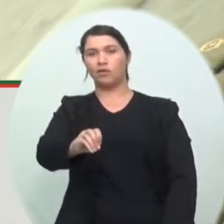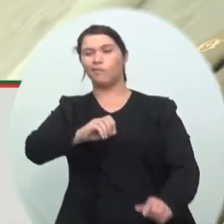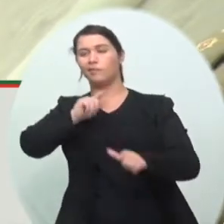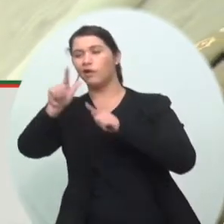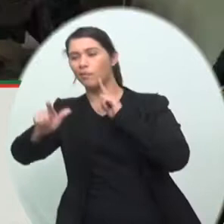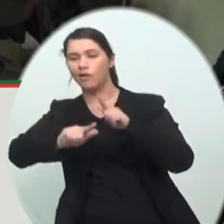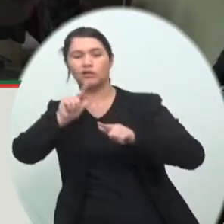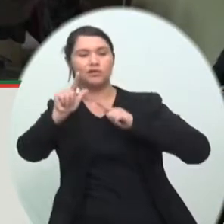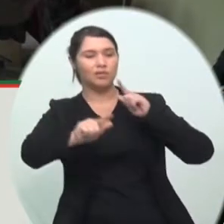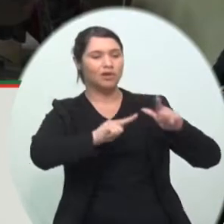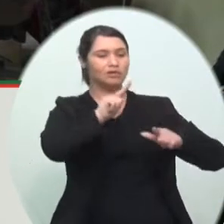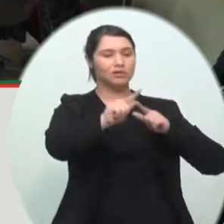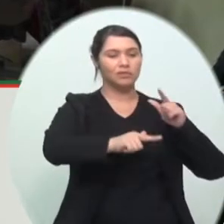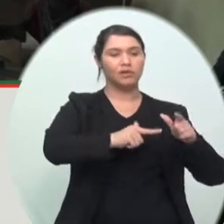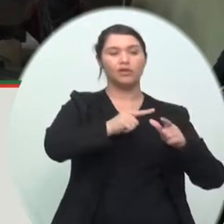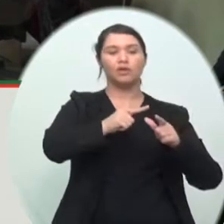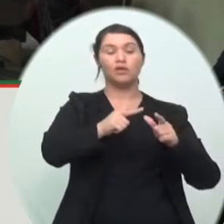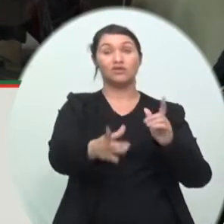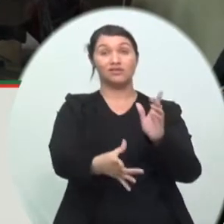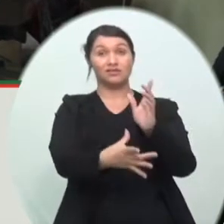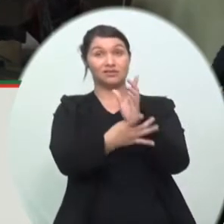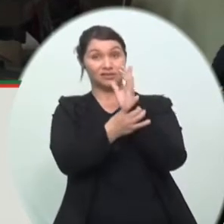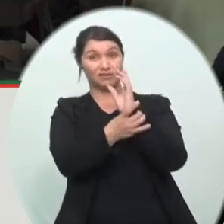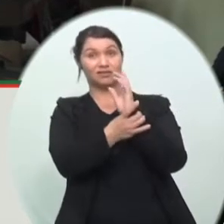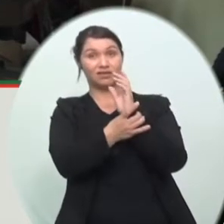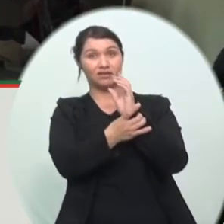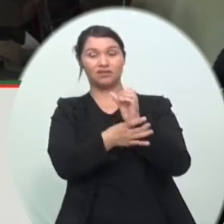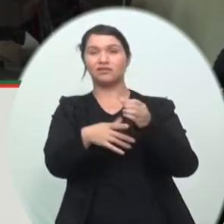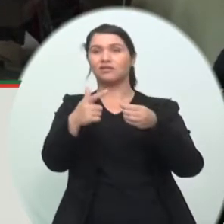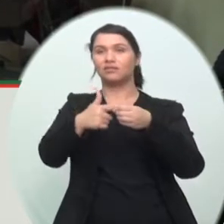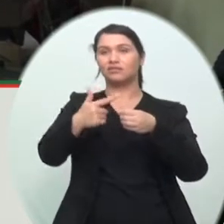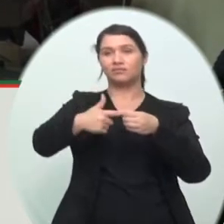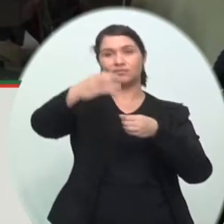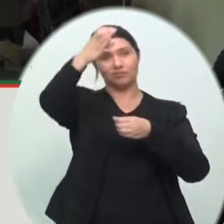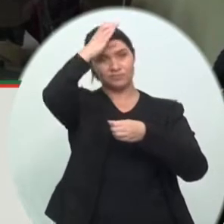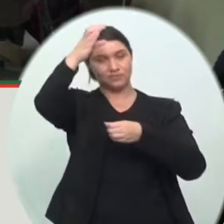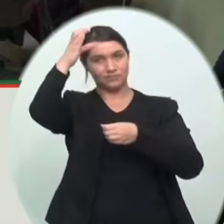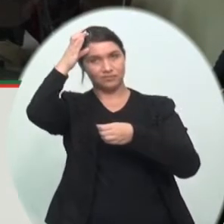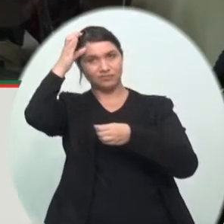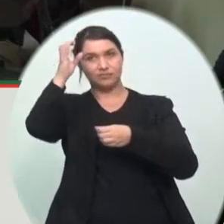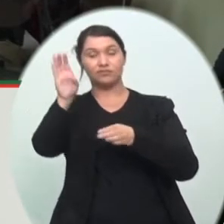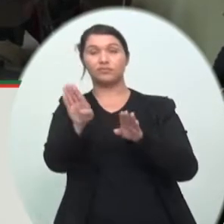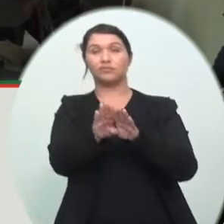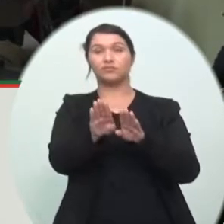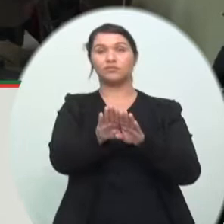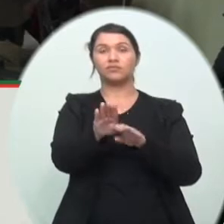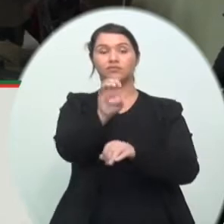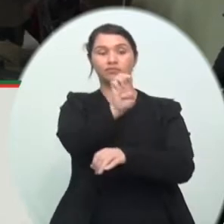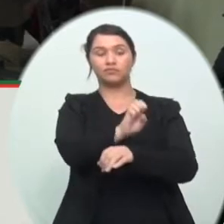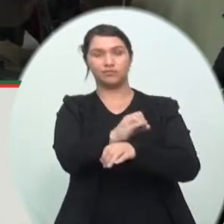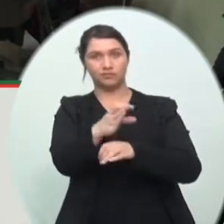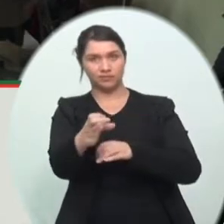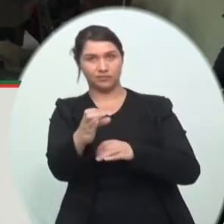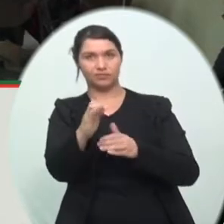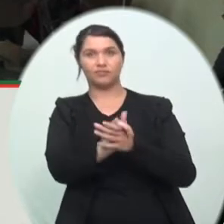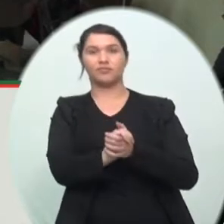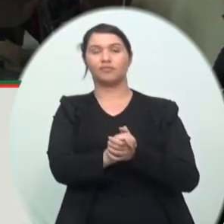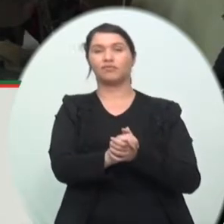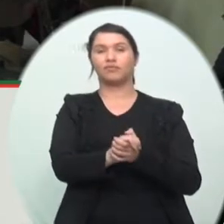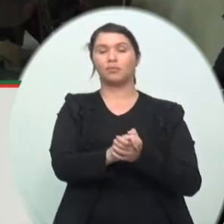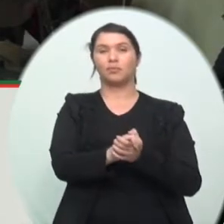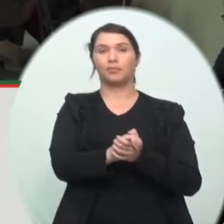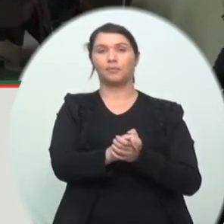ao município de Criciúma no comando do 9º Batalhão da Polícia Militar de Santa Catarina, enviando-lhes cópia com os nossos